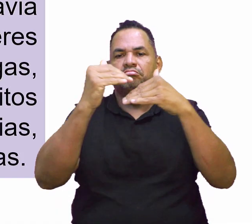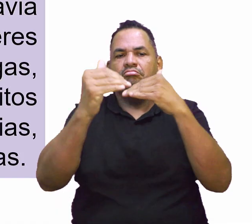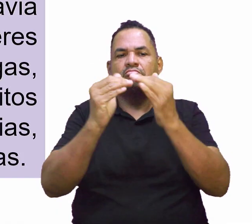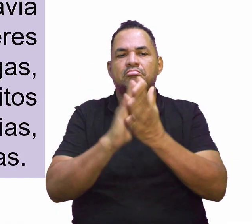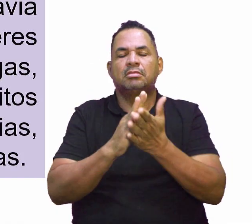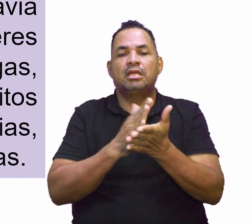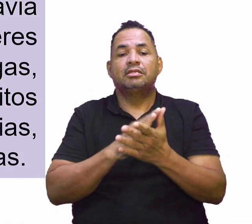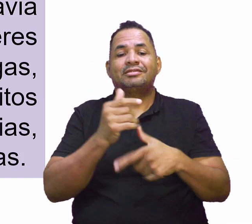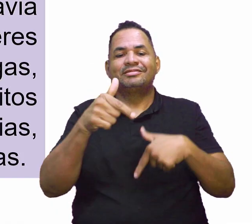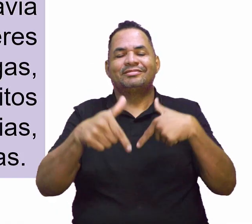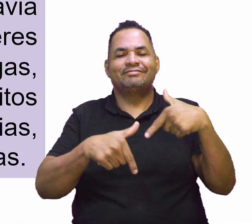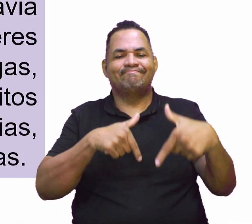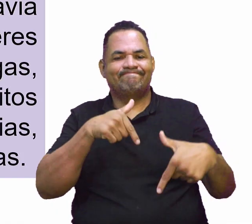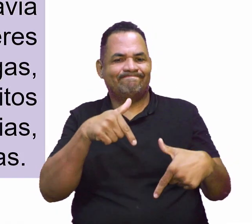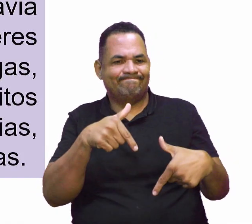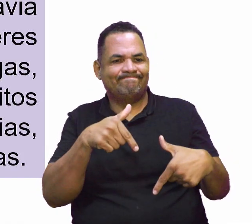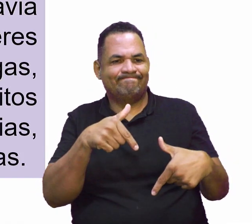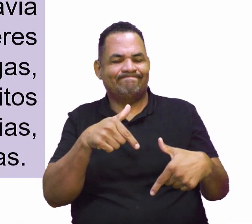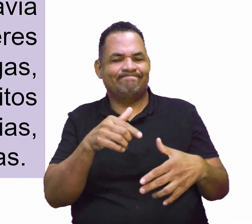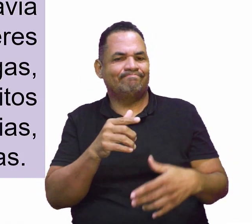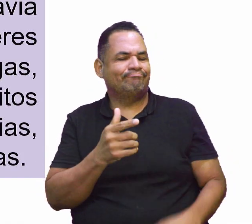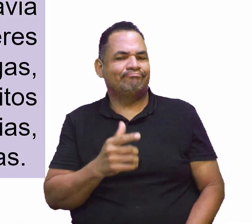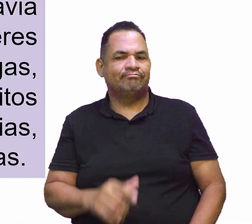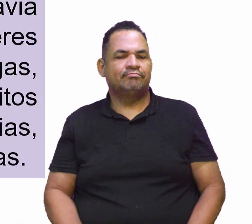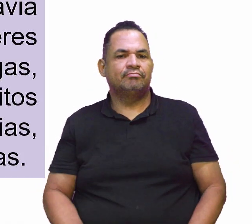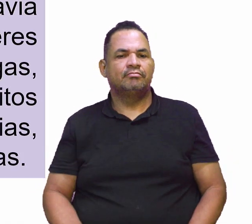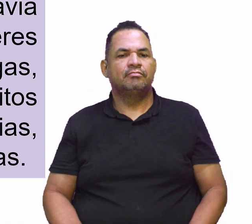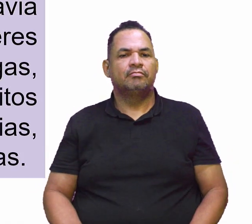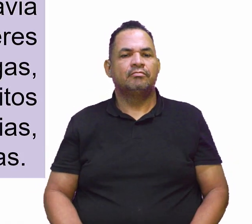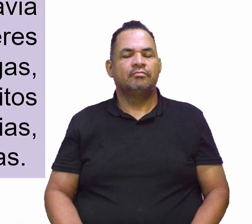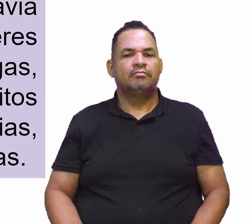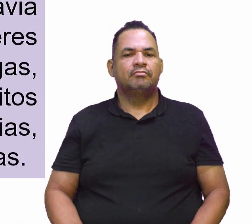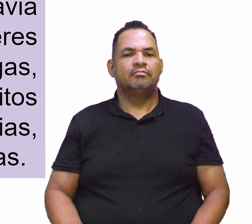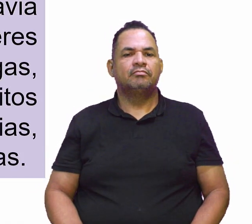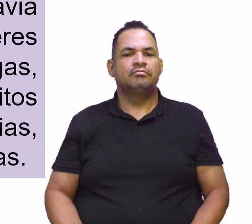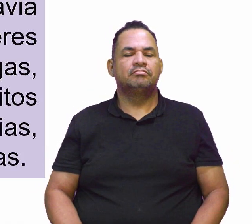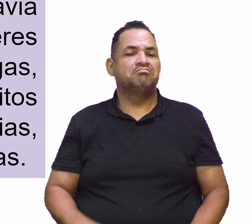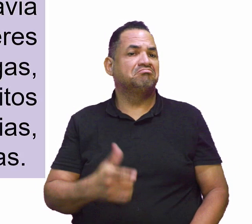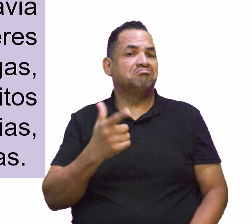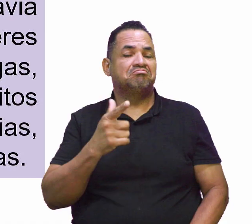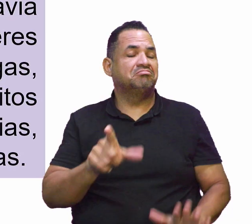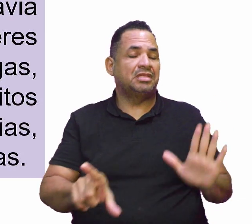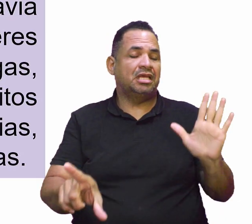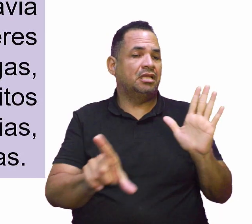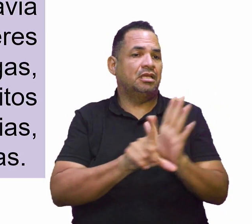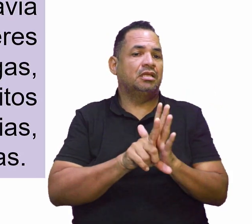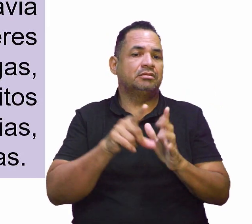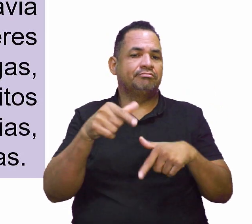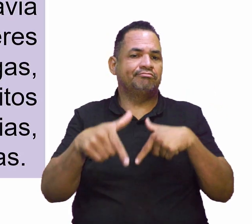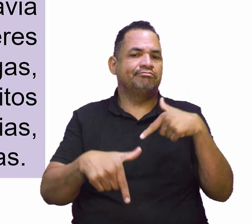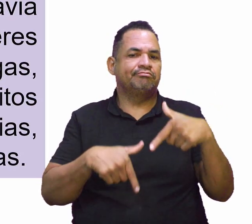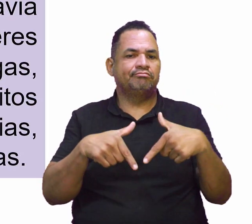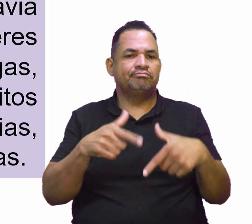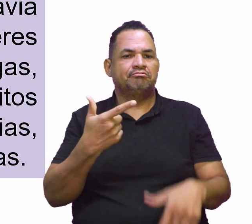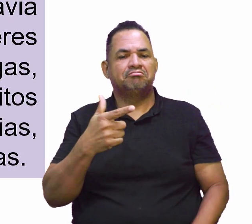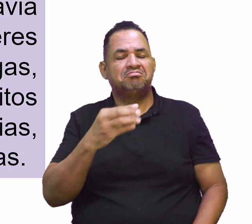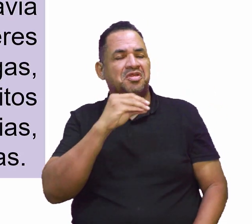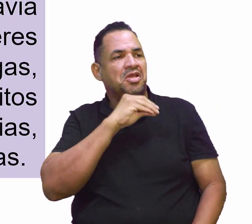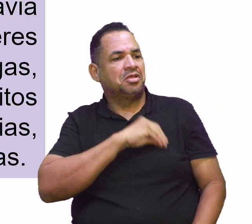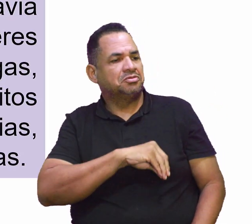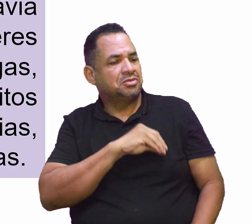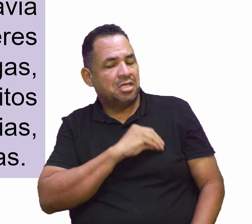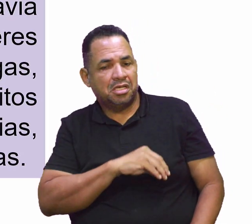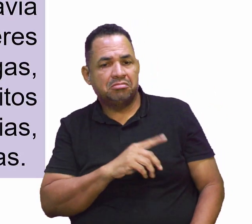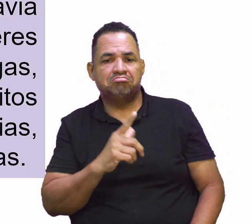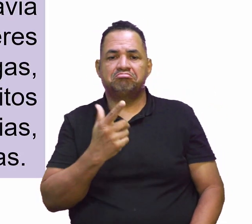operários, eles não vão ter leis trabalhistas. Então, eles não vão ter um salário mínimo, eles não